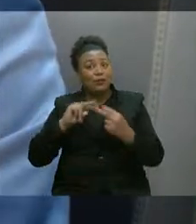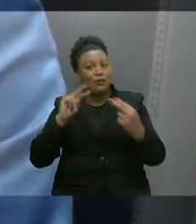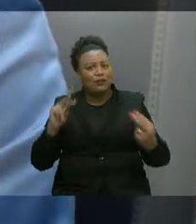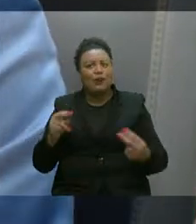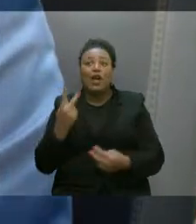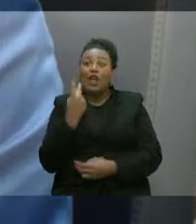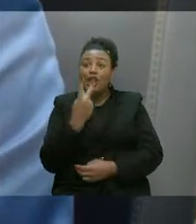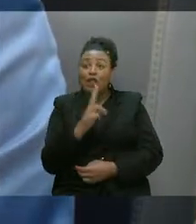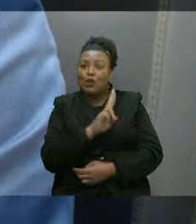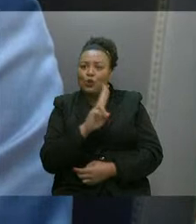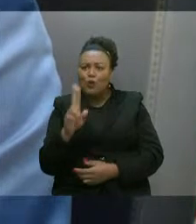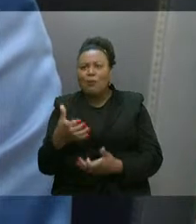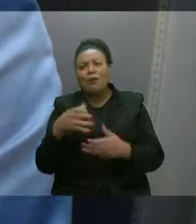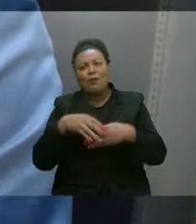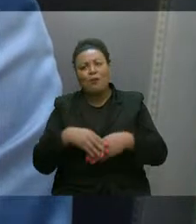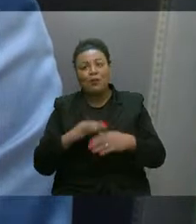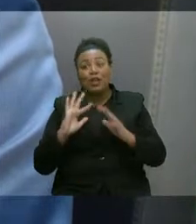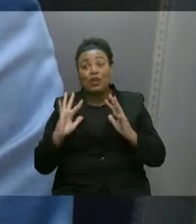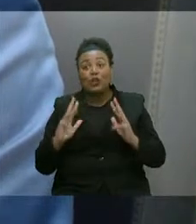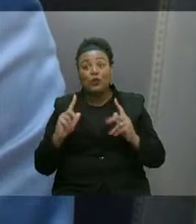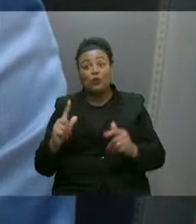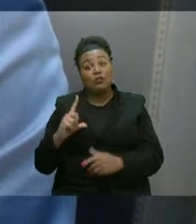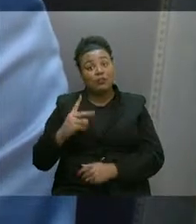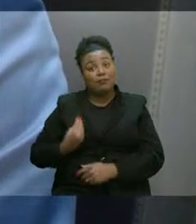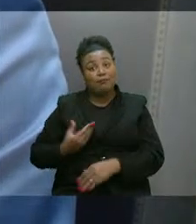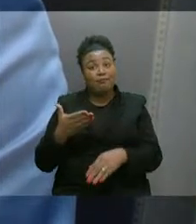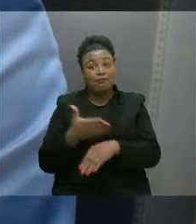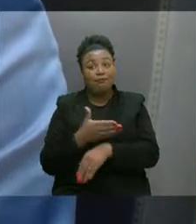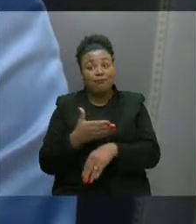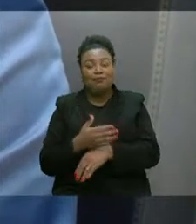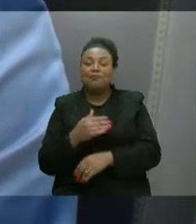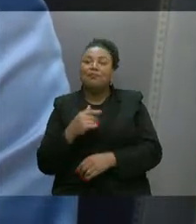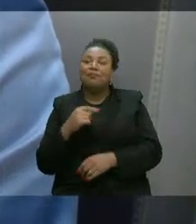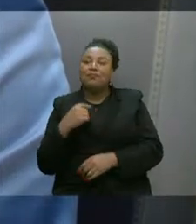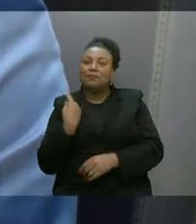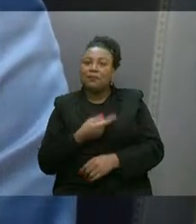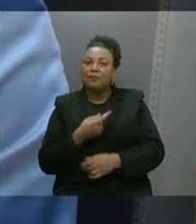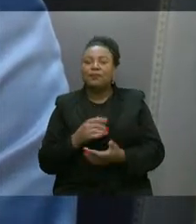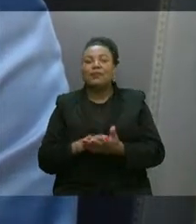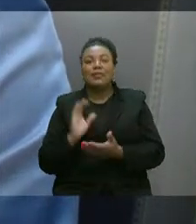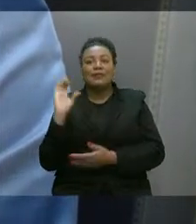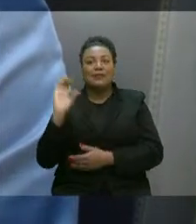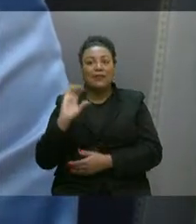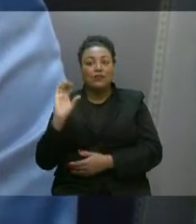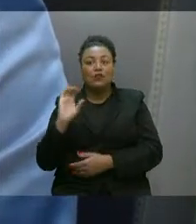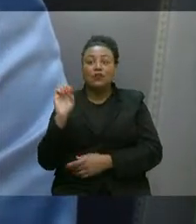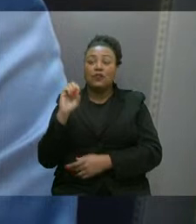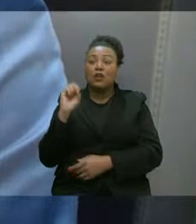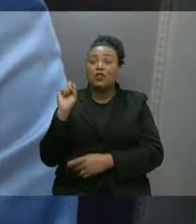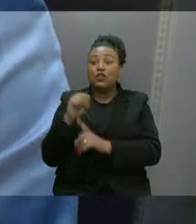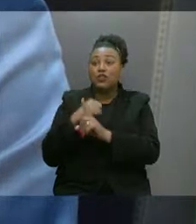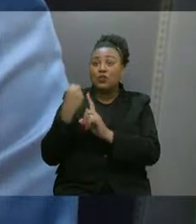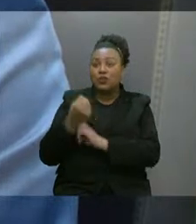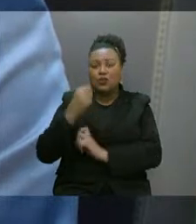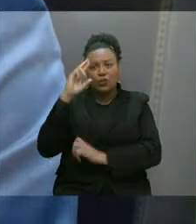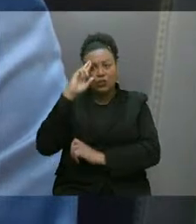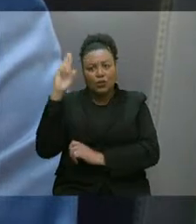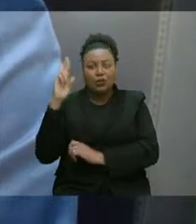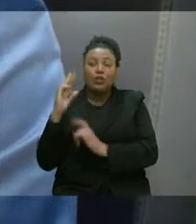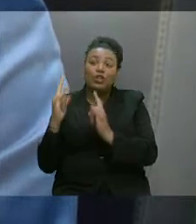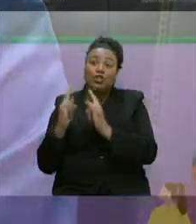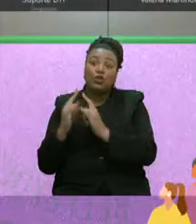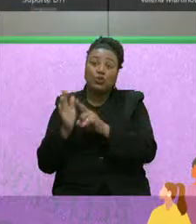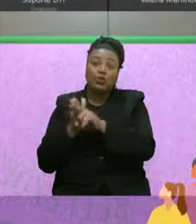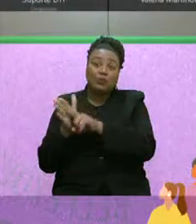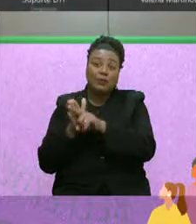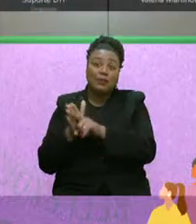os secretários de saúde participando desse ato. A nossa cientista social e política, diretora do Instituto Pesquisa de